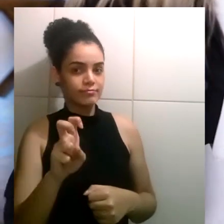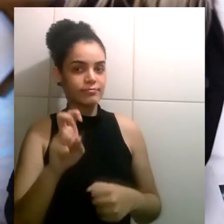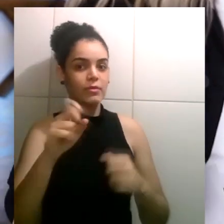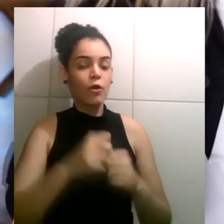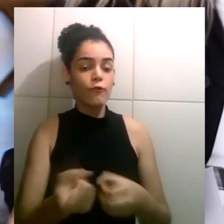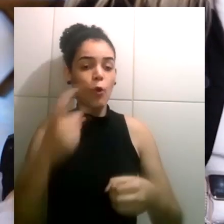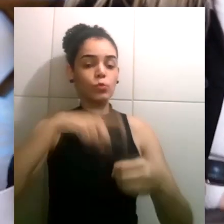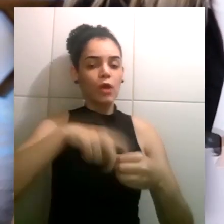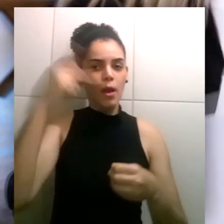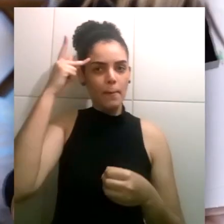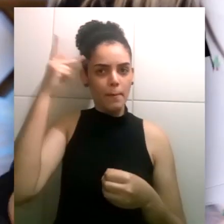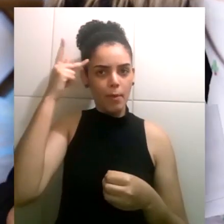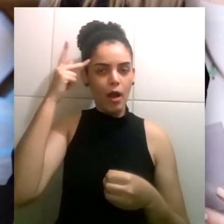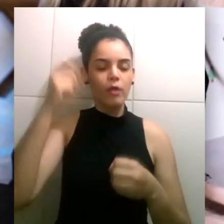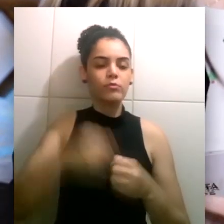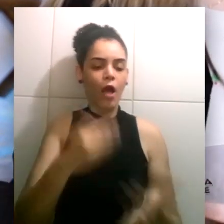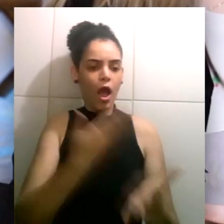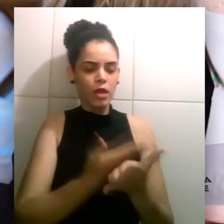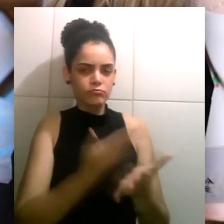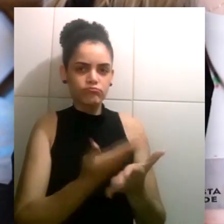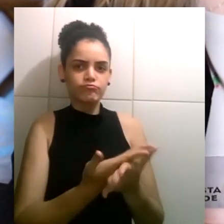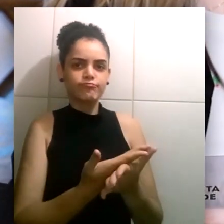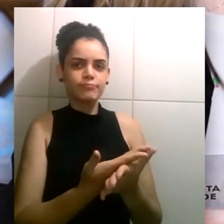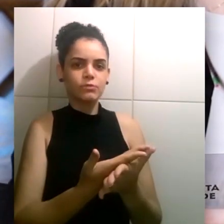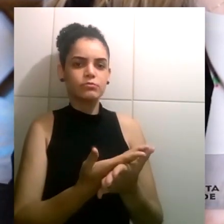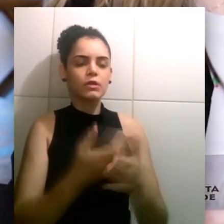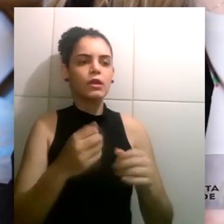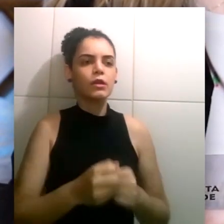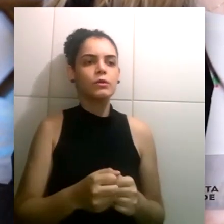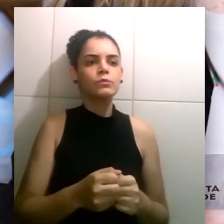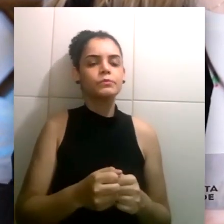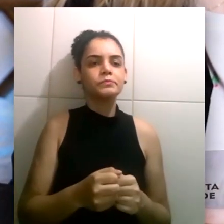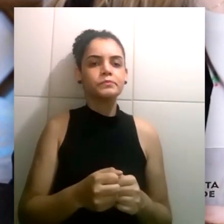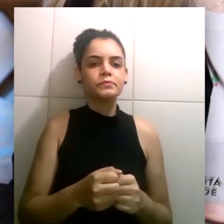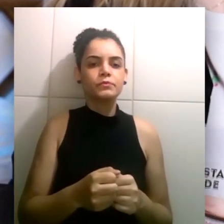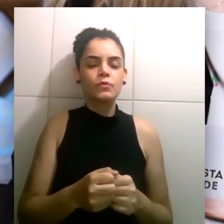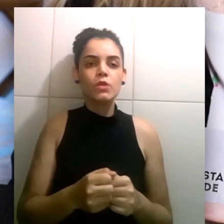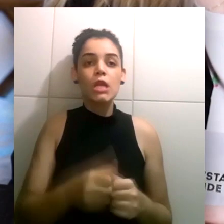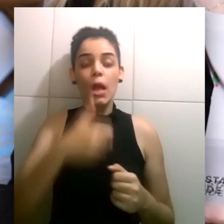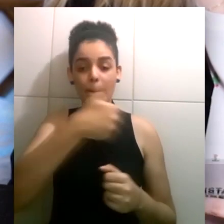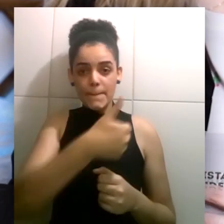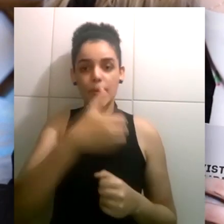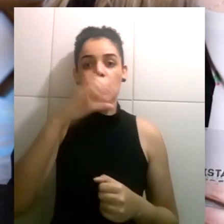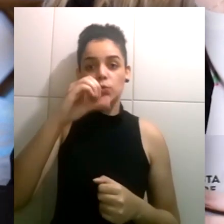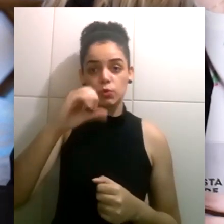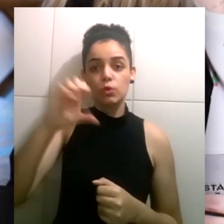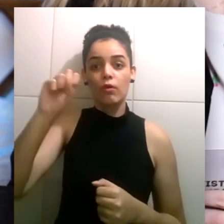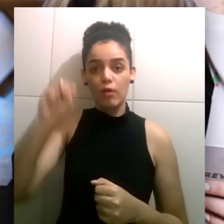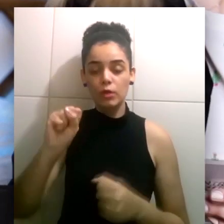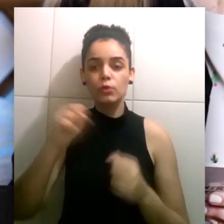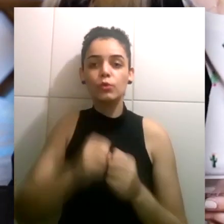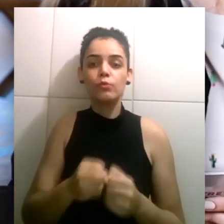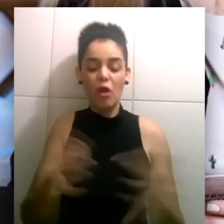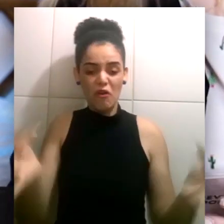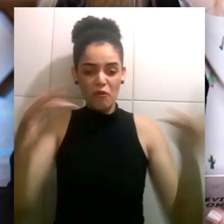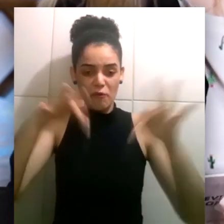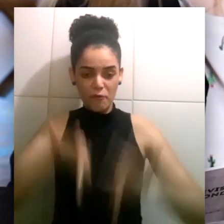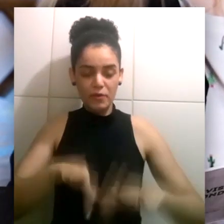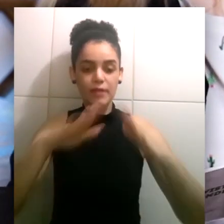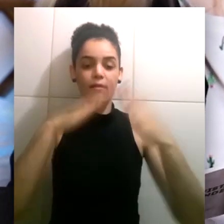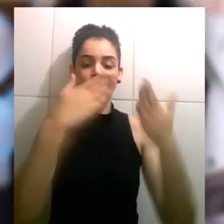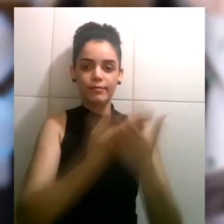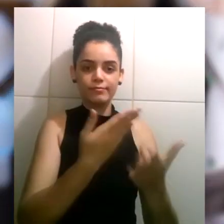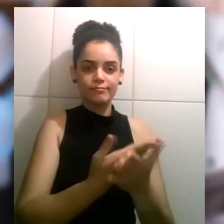estudar na escola americana, de 95 a 98. Em 98, eu terminei o colegial na escola americana e fui